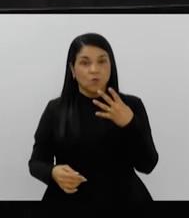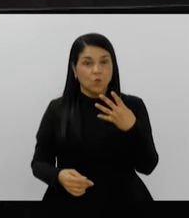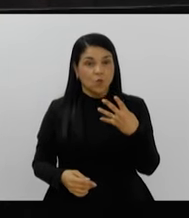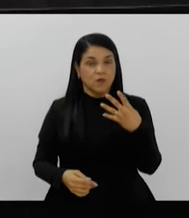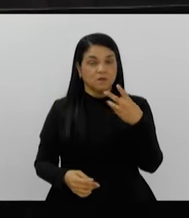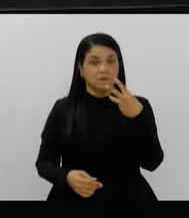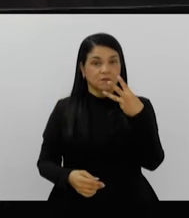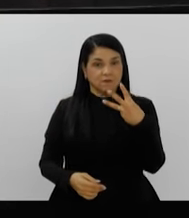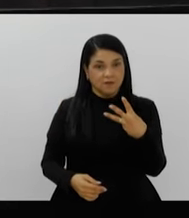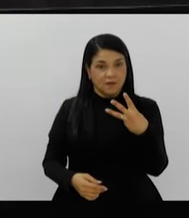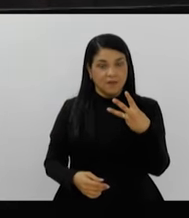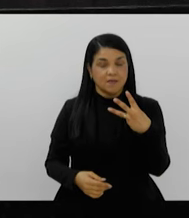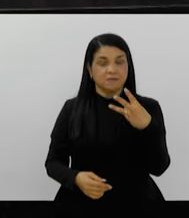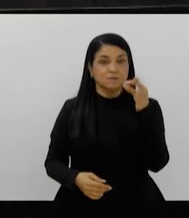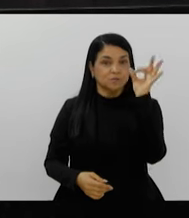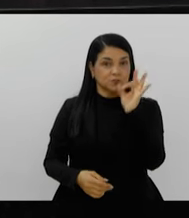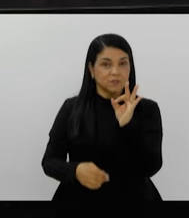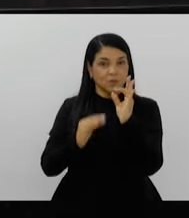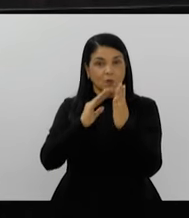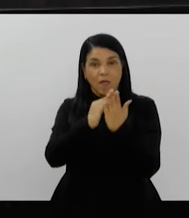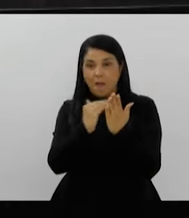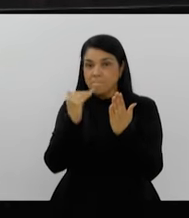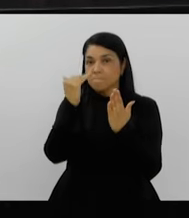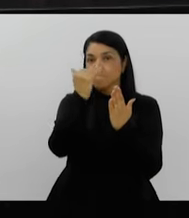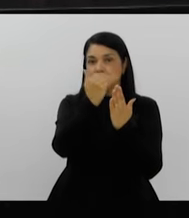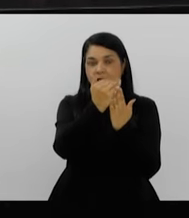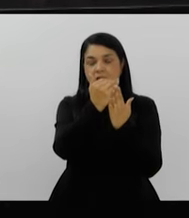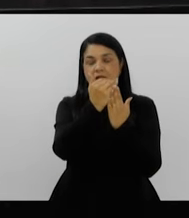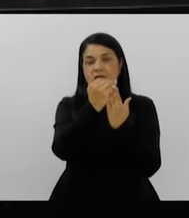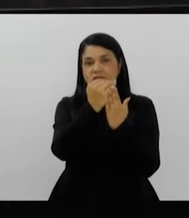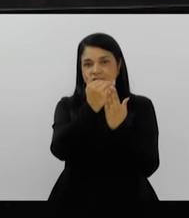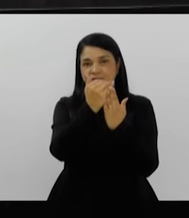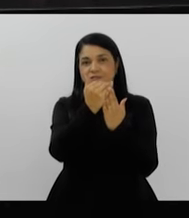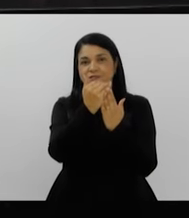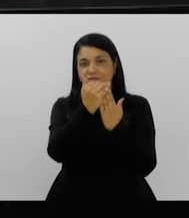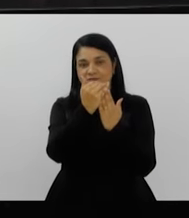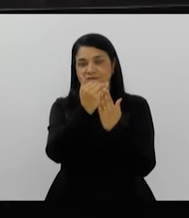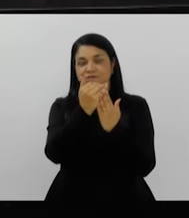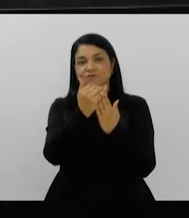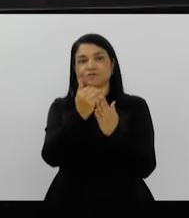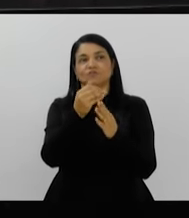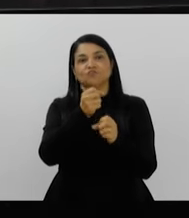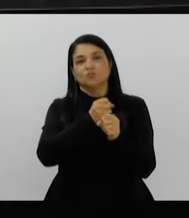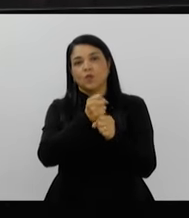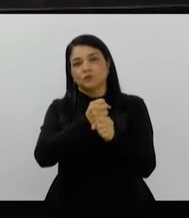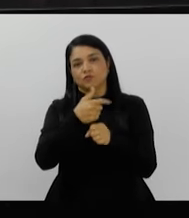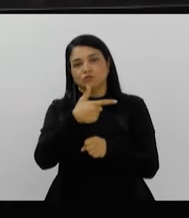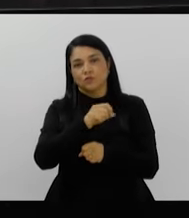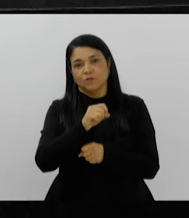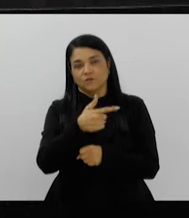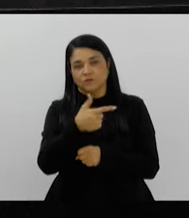43% a mais do que foi anunciado para o plano safra de 22 e 23.